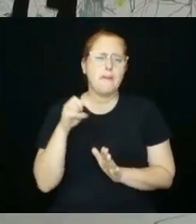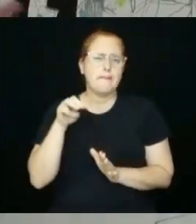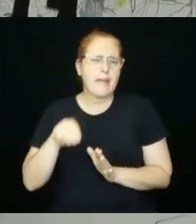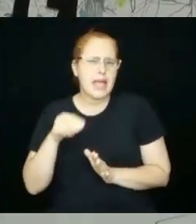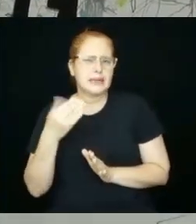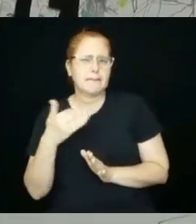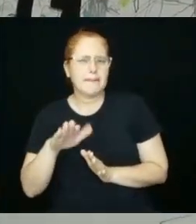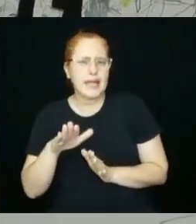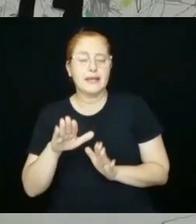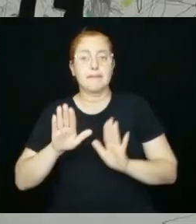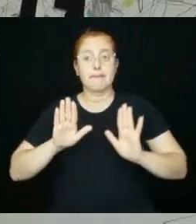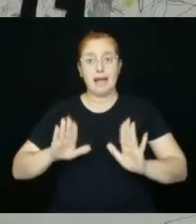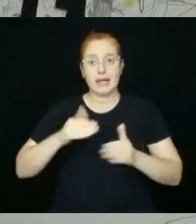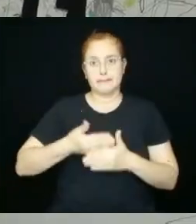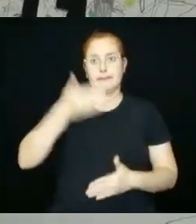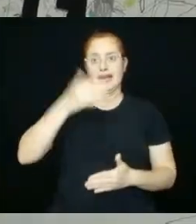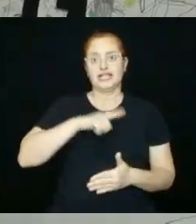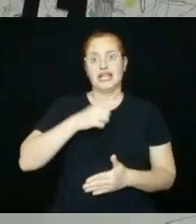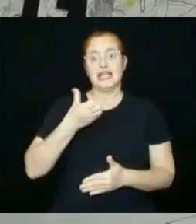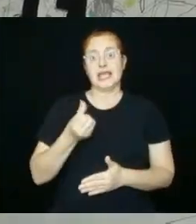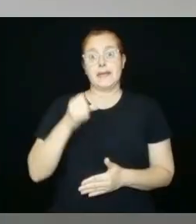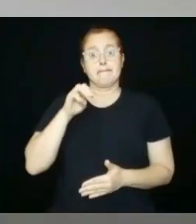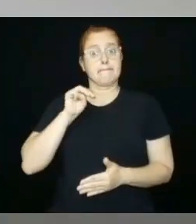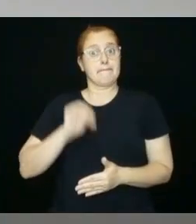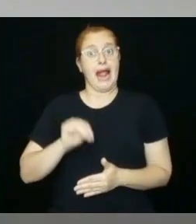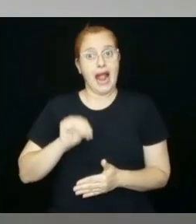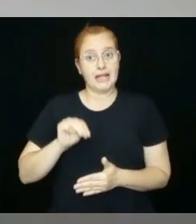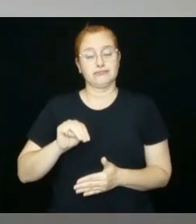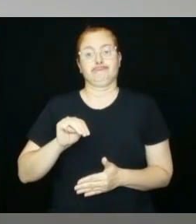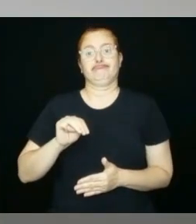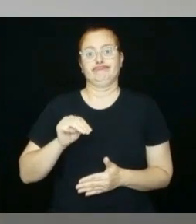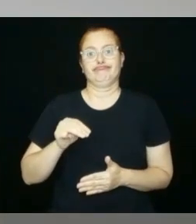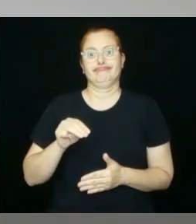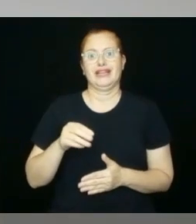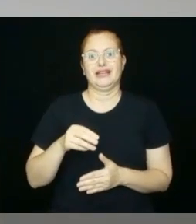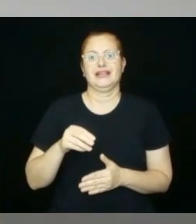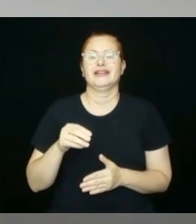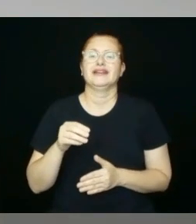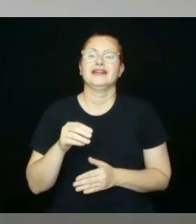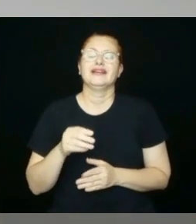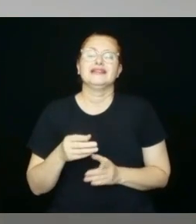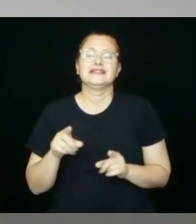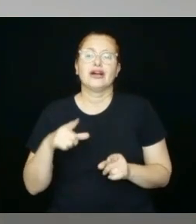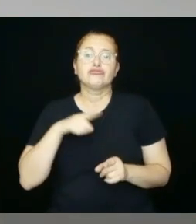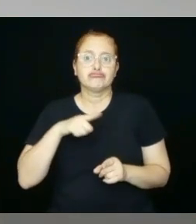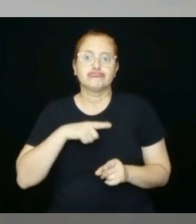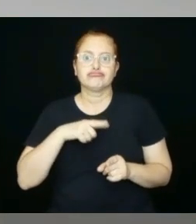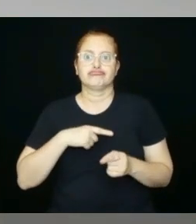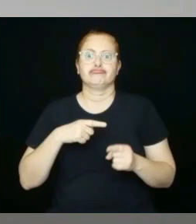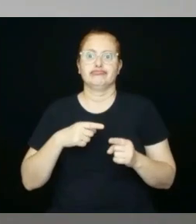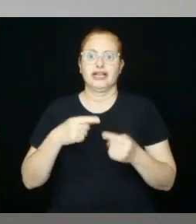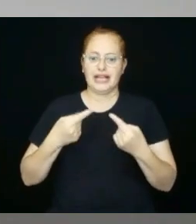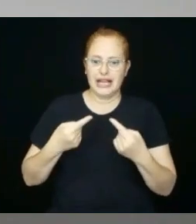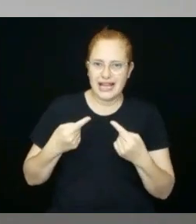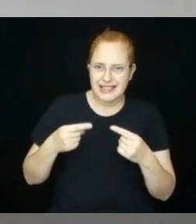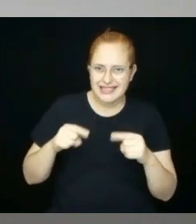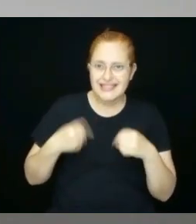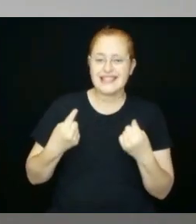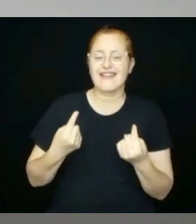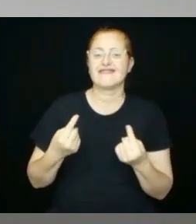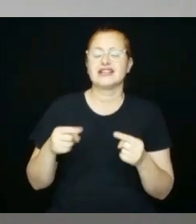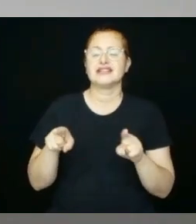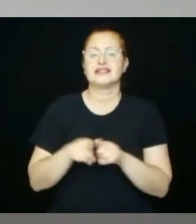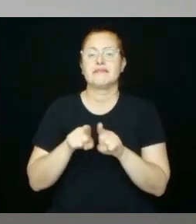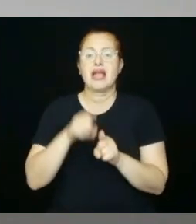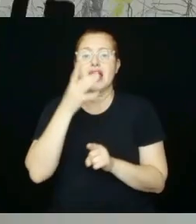nada como 6 metros por 2 e pouco. Não, jamais. Então tinha esse desafio, né? E o outro que eu acho que